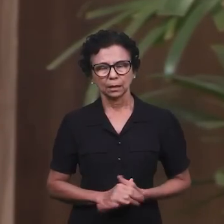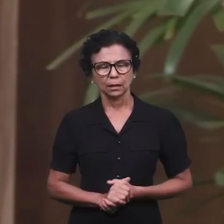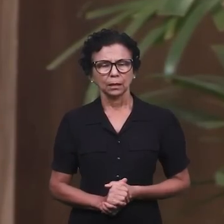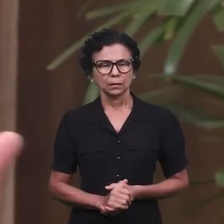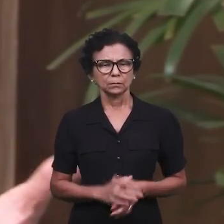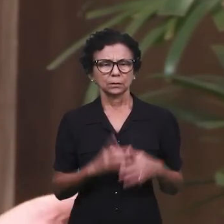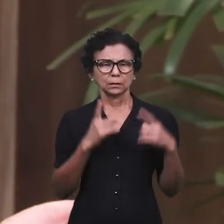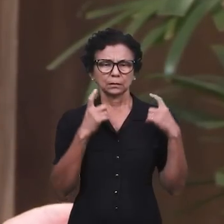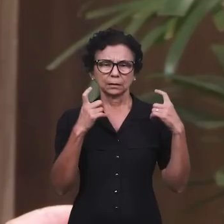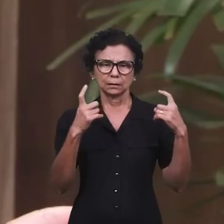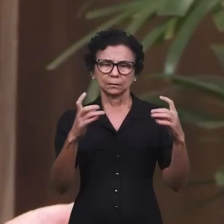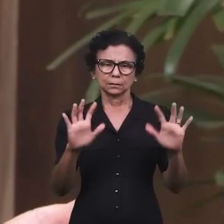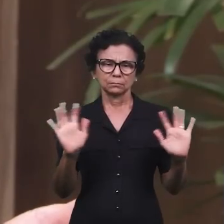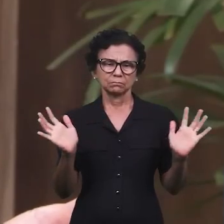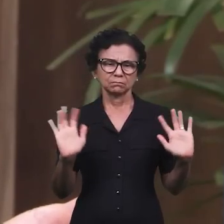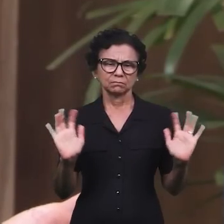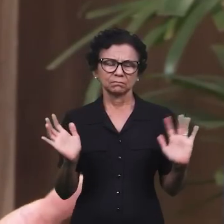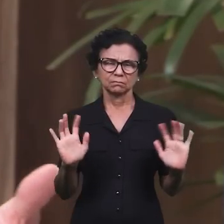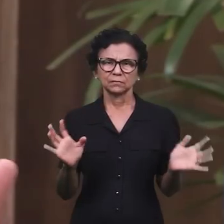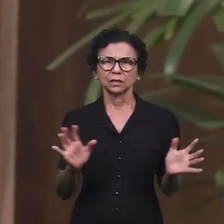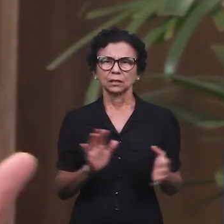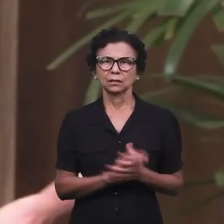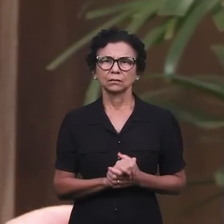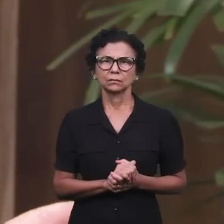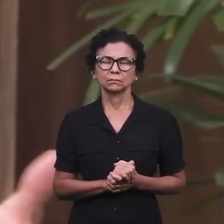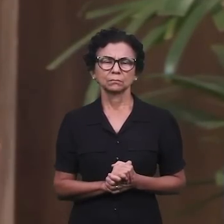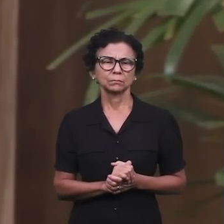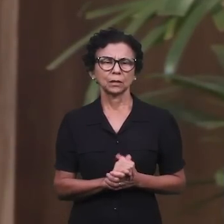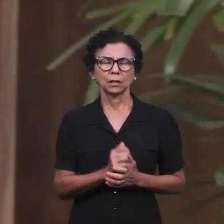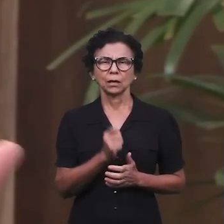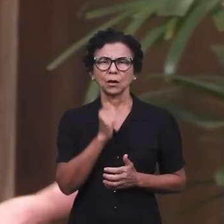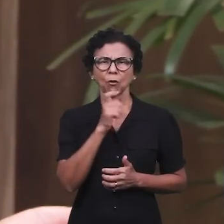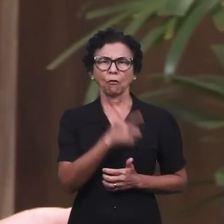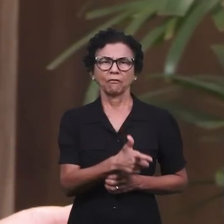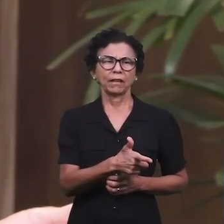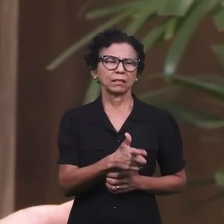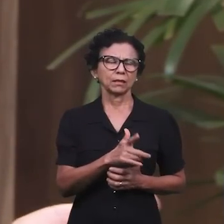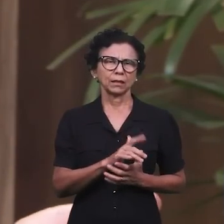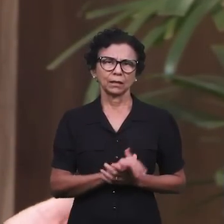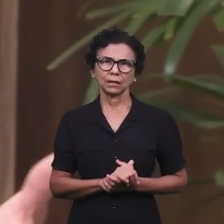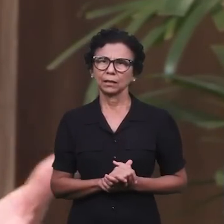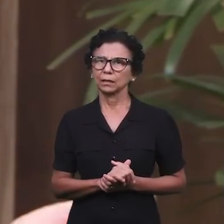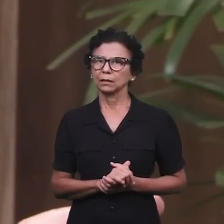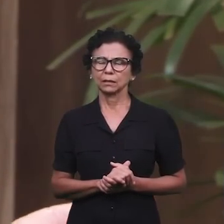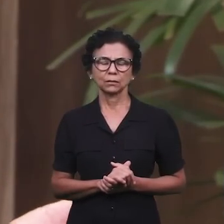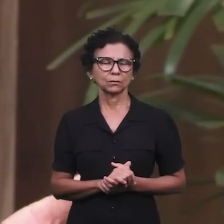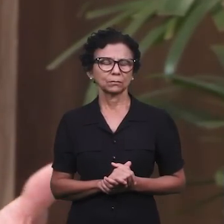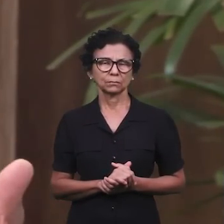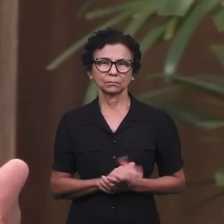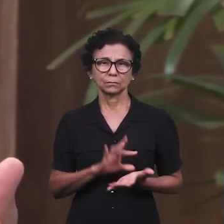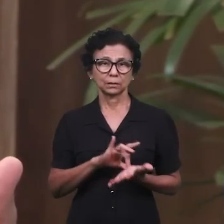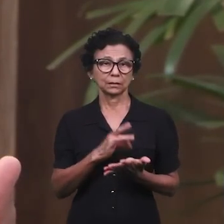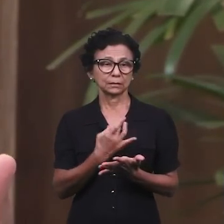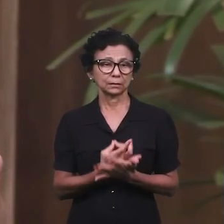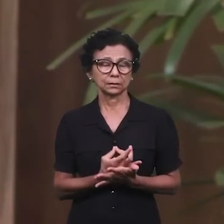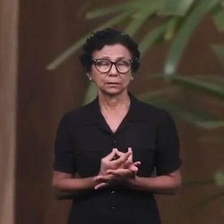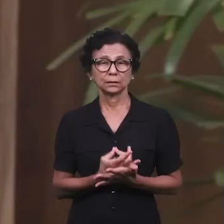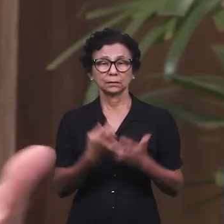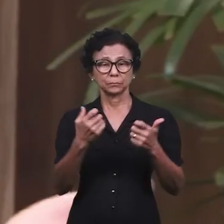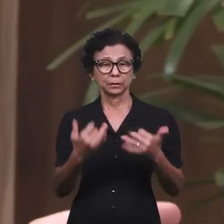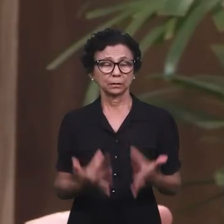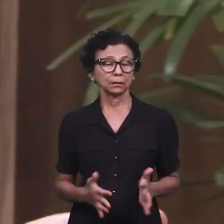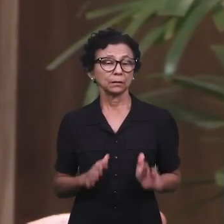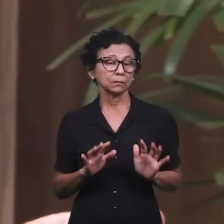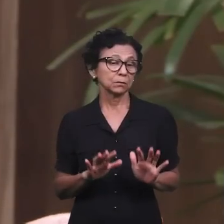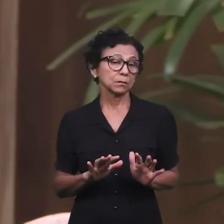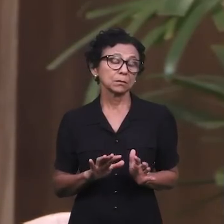em enumerar heresias para ofender, para agredir pessoas, mas certamente podemos aqui